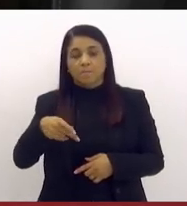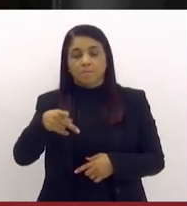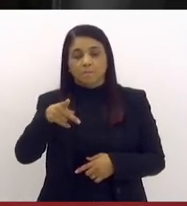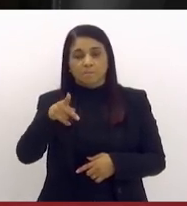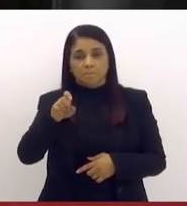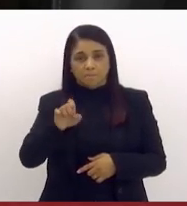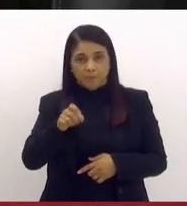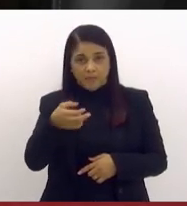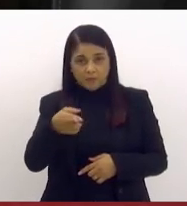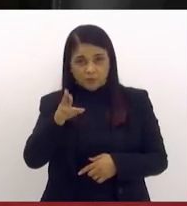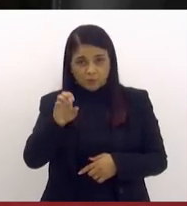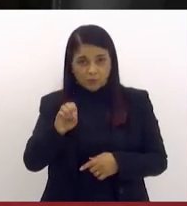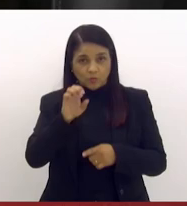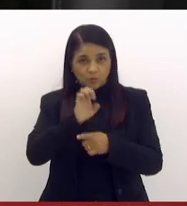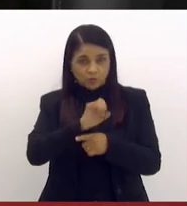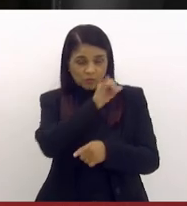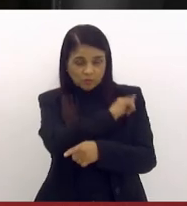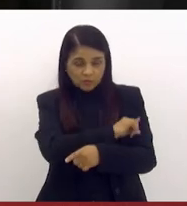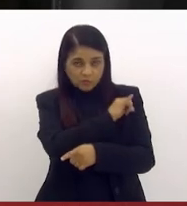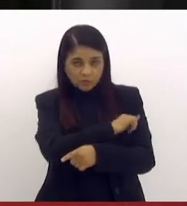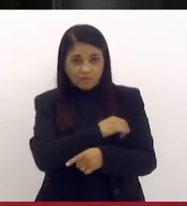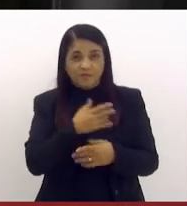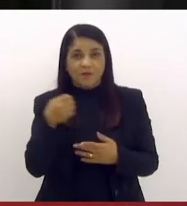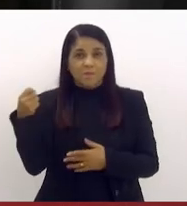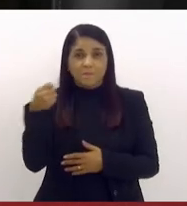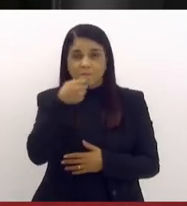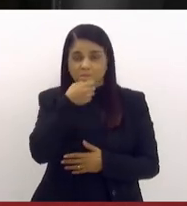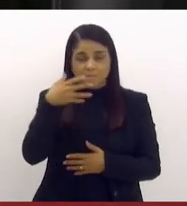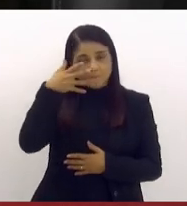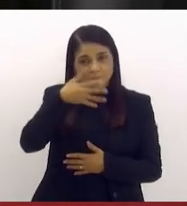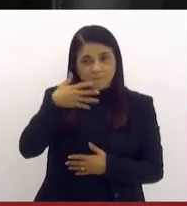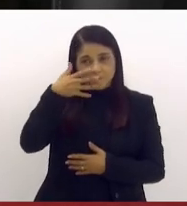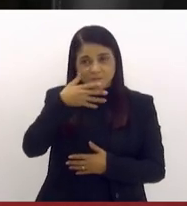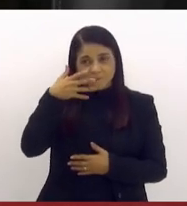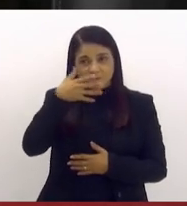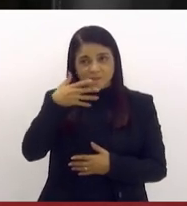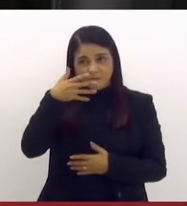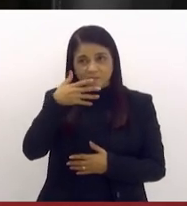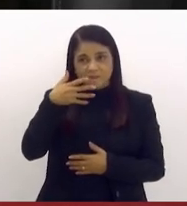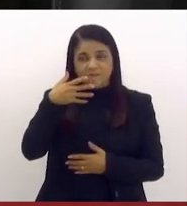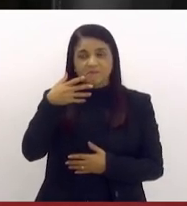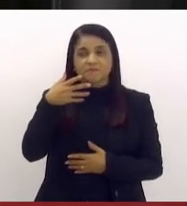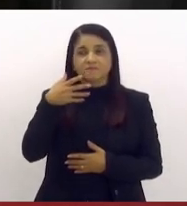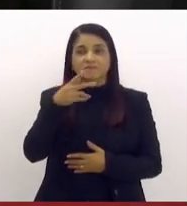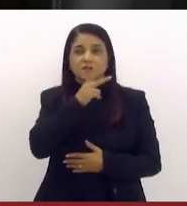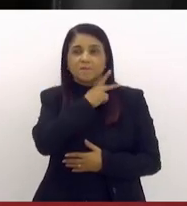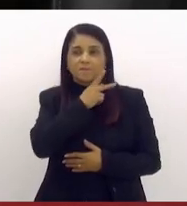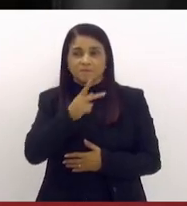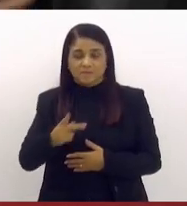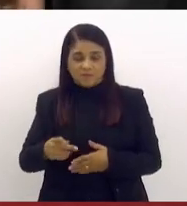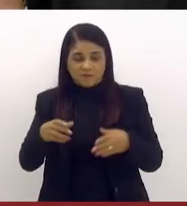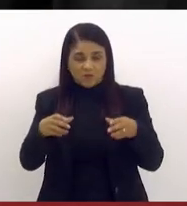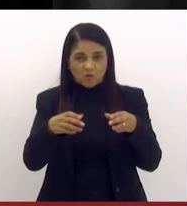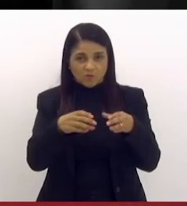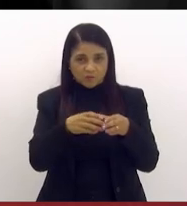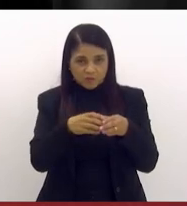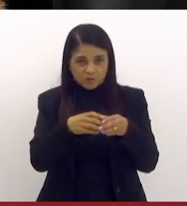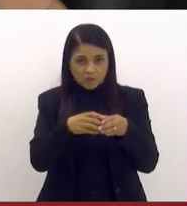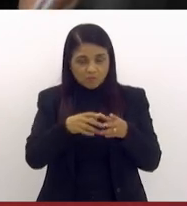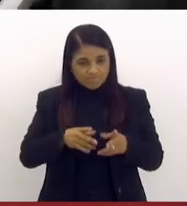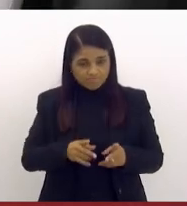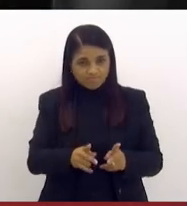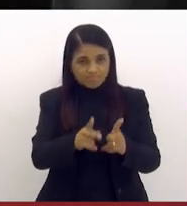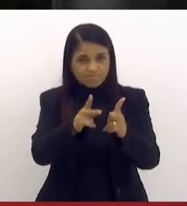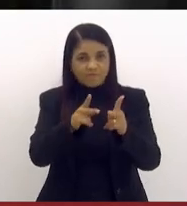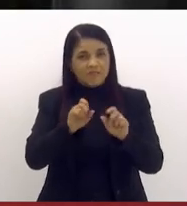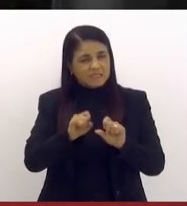Janeiro agora nós vamos passar a palavra direto para presidente da Comissão permanente